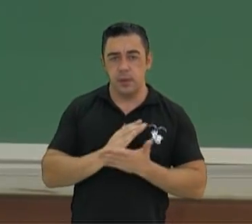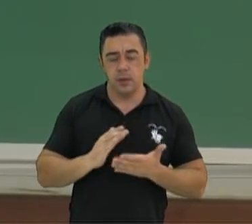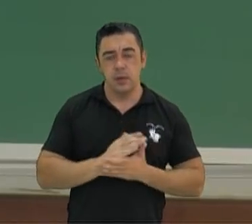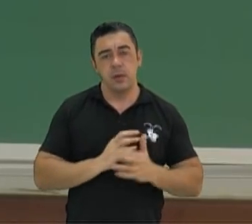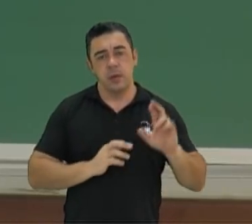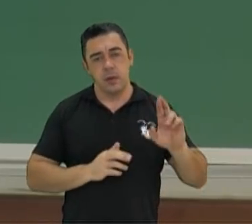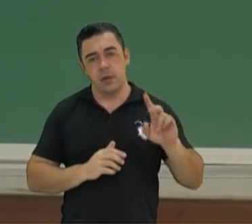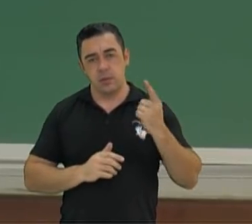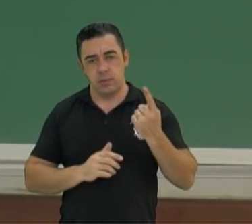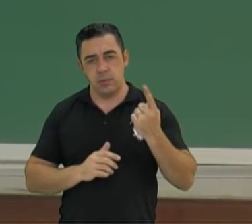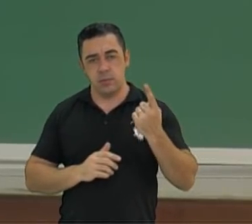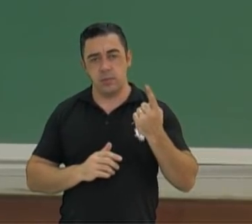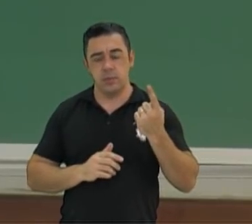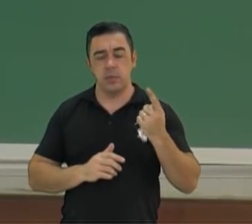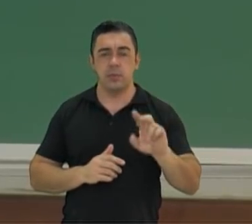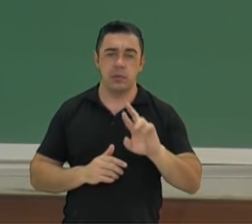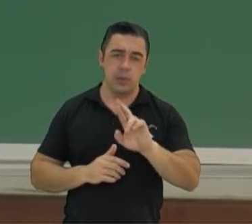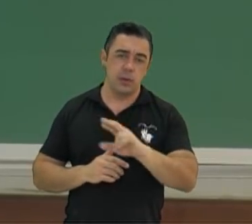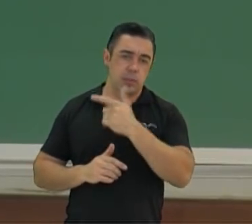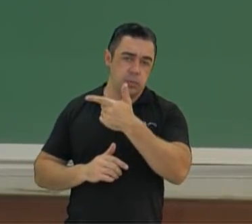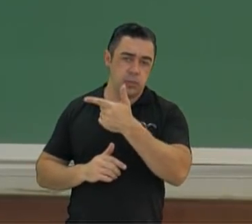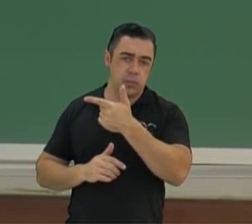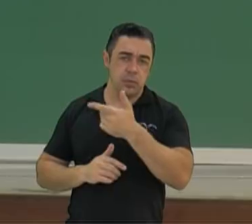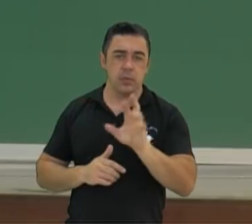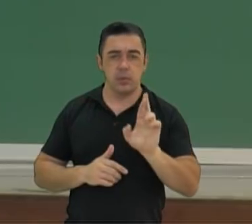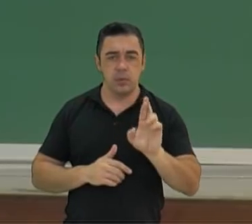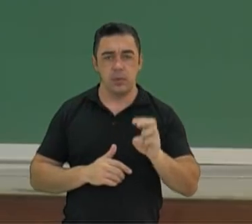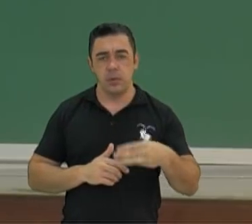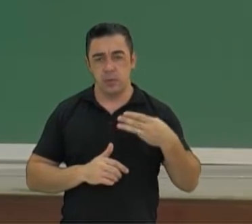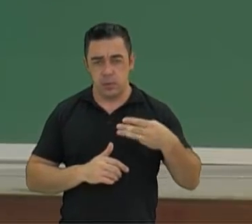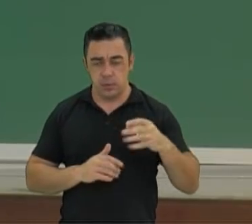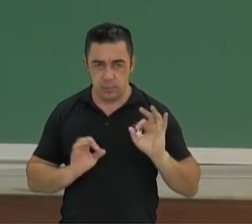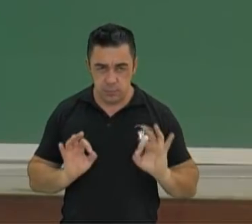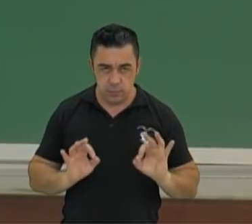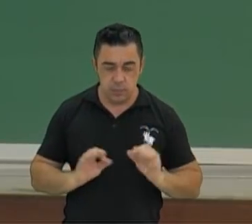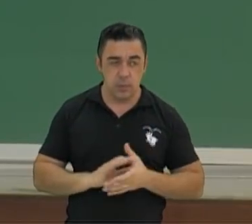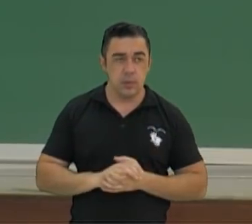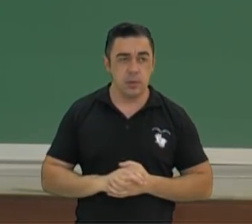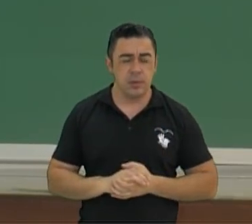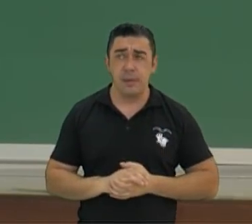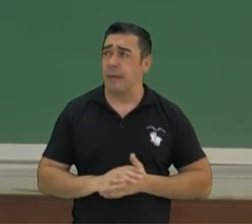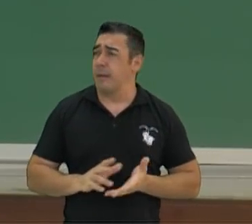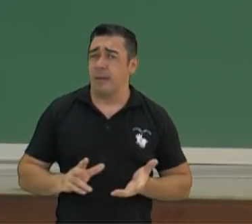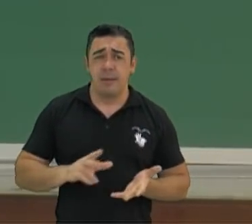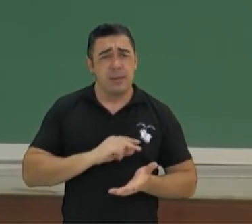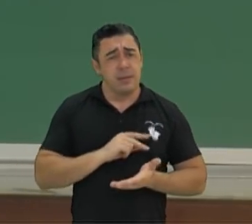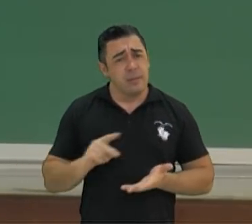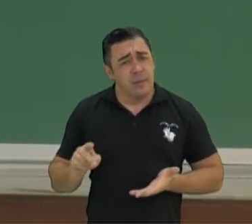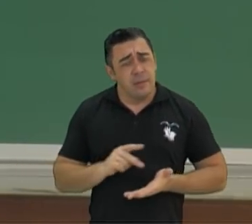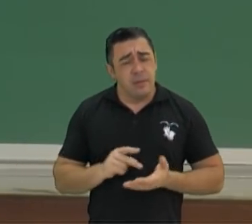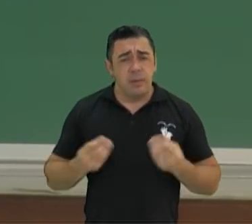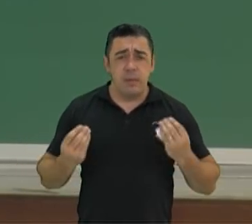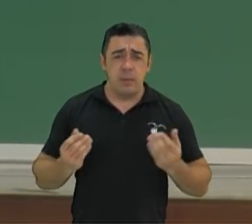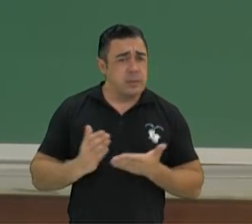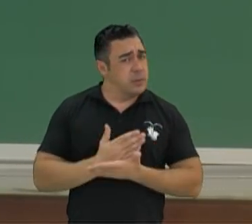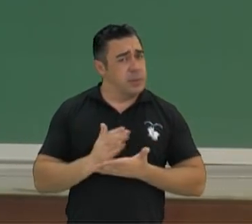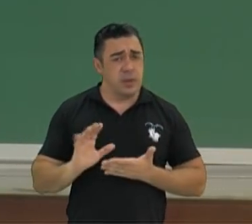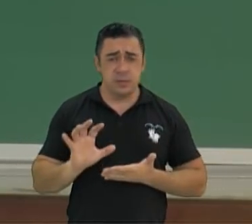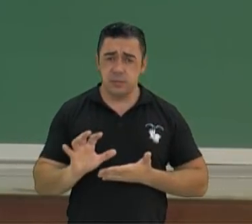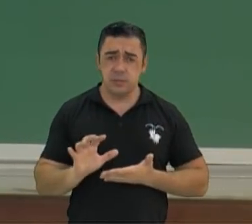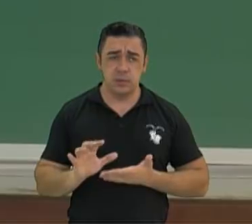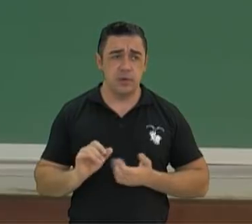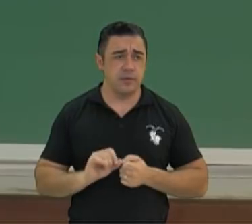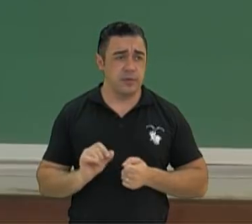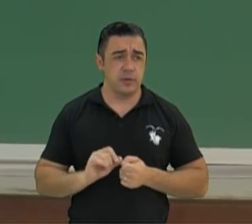vou ter aqui, ó, um bloco retangular 1, o 2 e o 3. Prof, pelo amor de Deus, eu não separei assim.